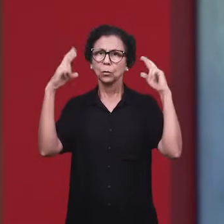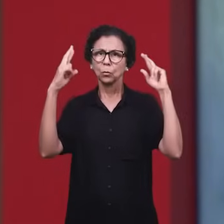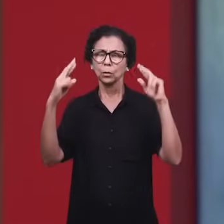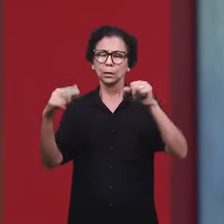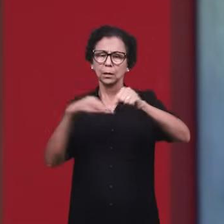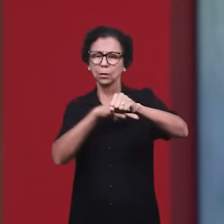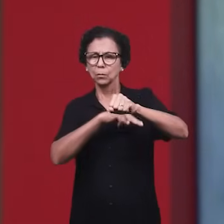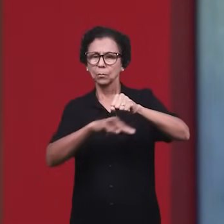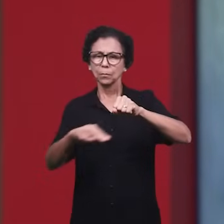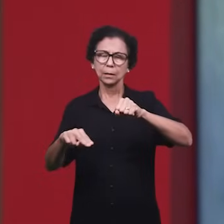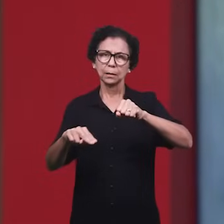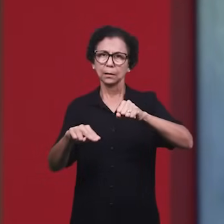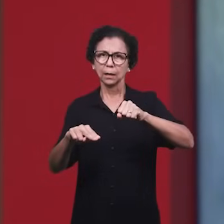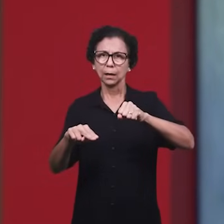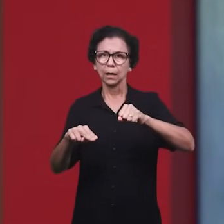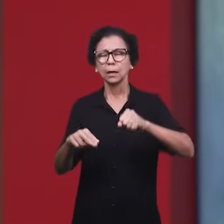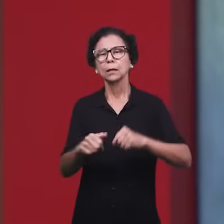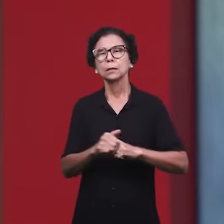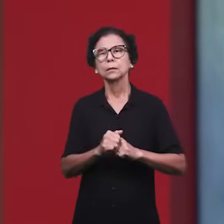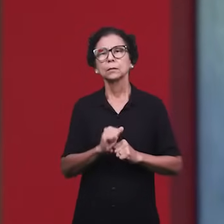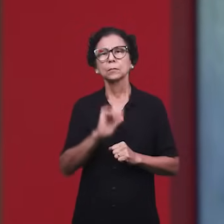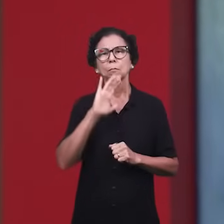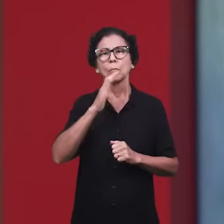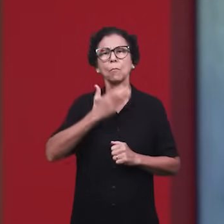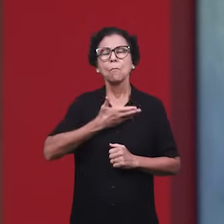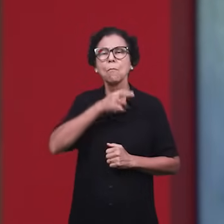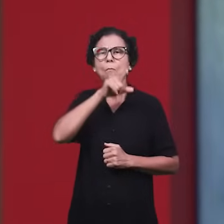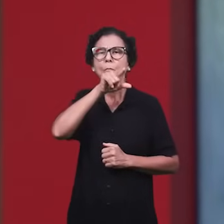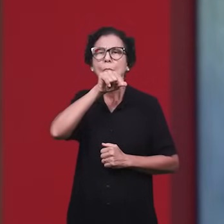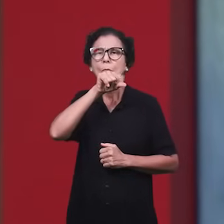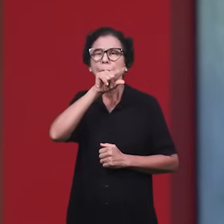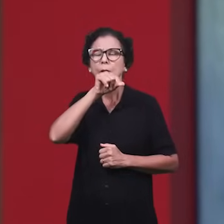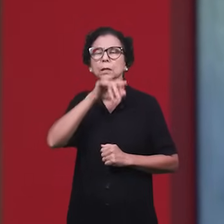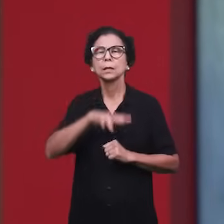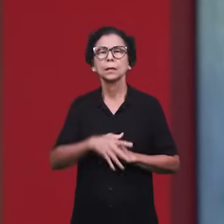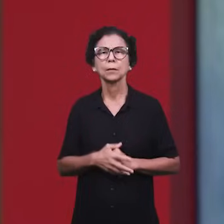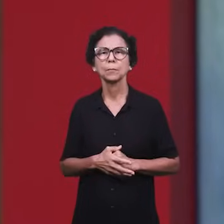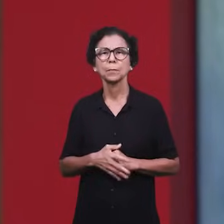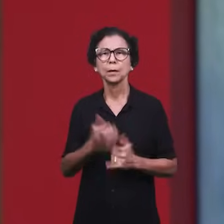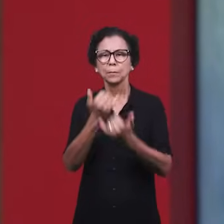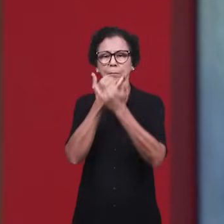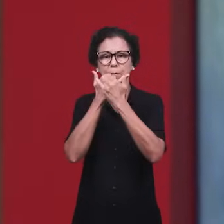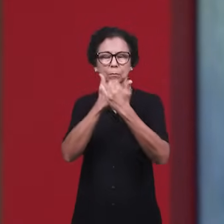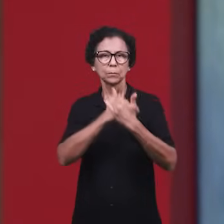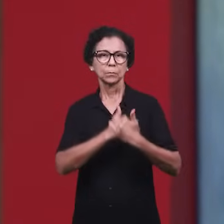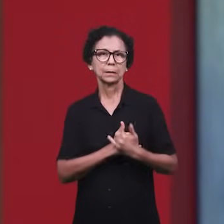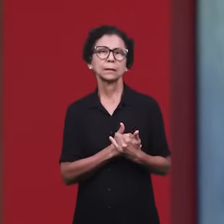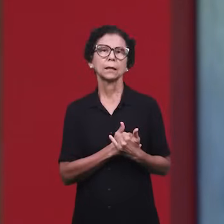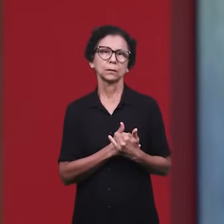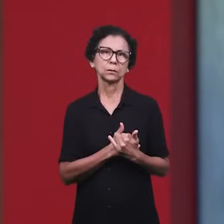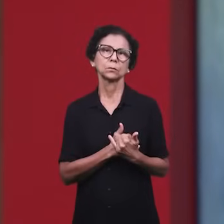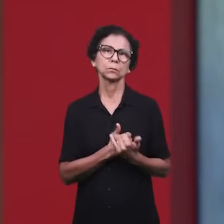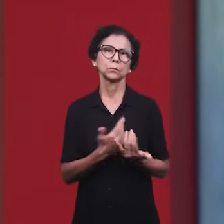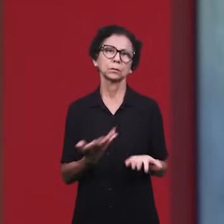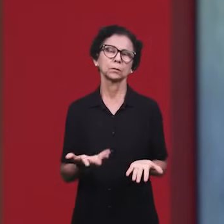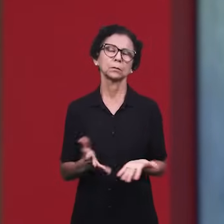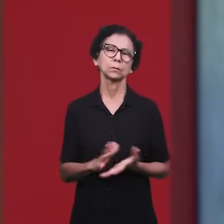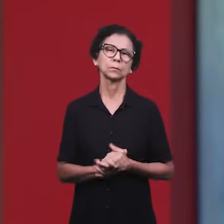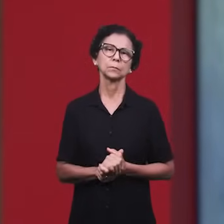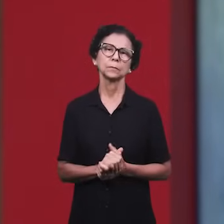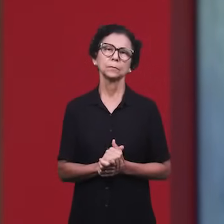Holocausto um pombinho ou uma rola para expiação dos pecados Então essa era a